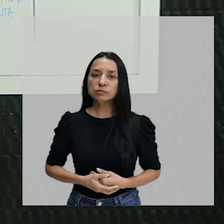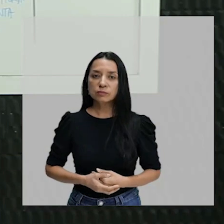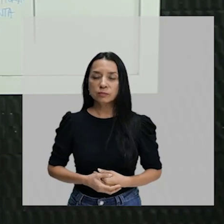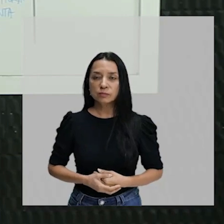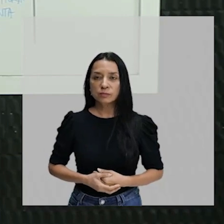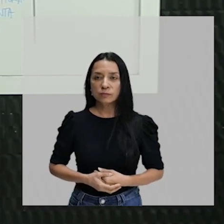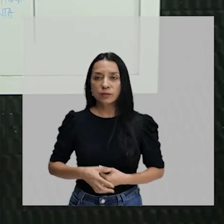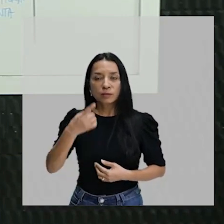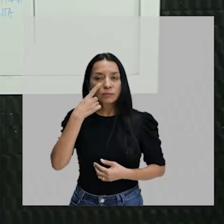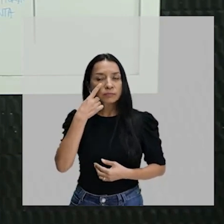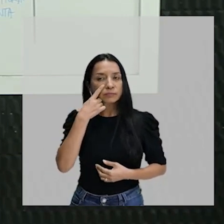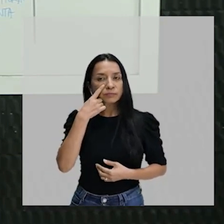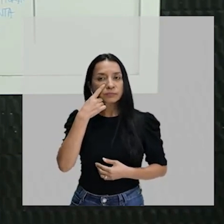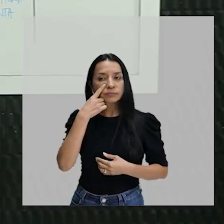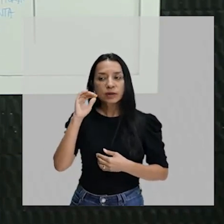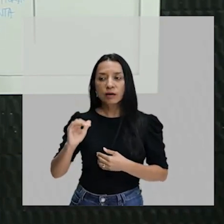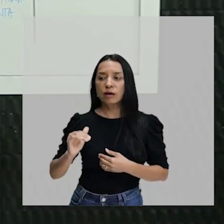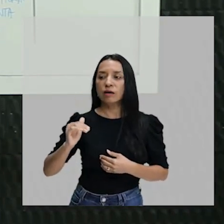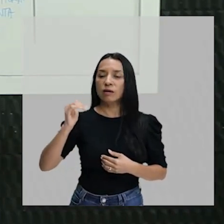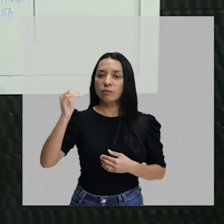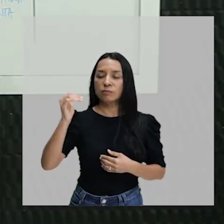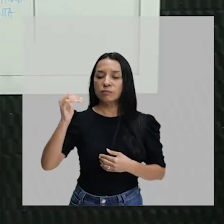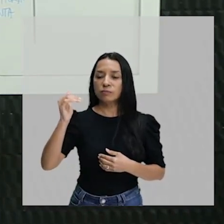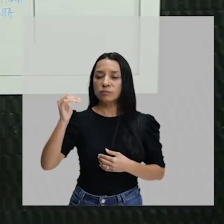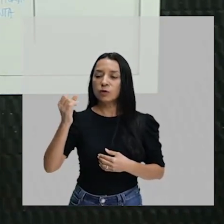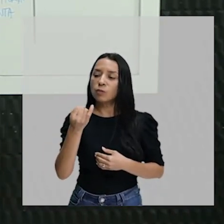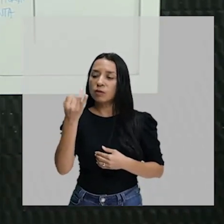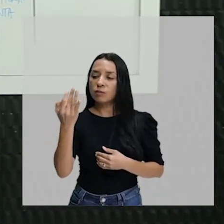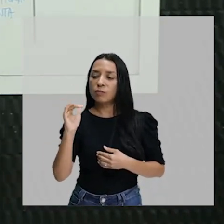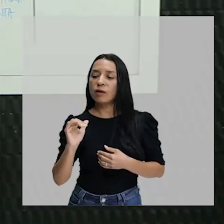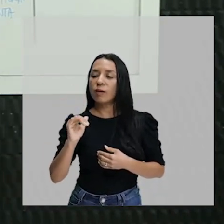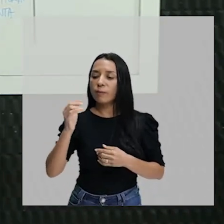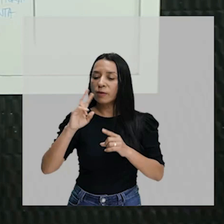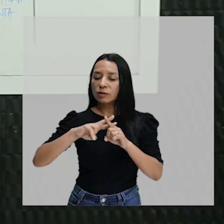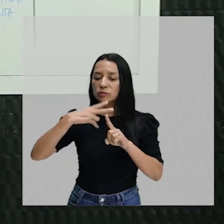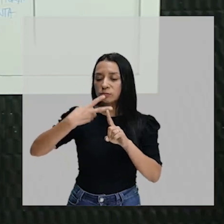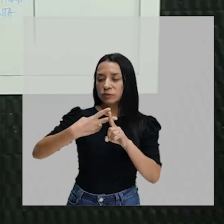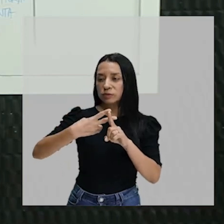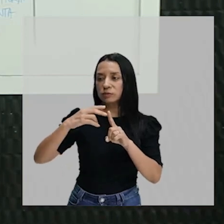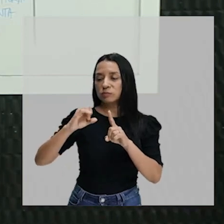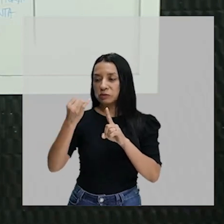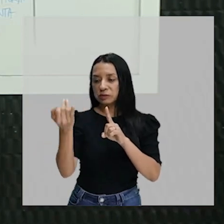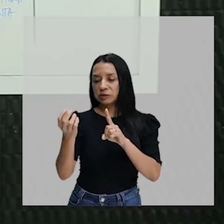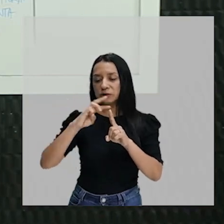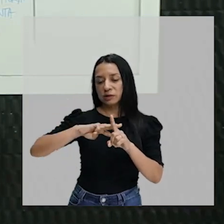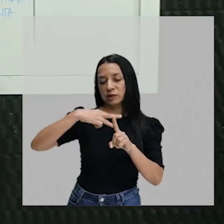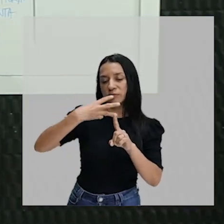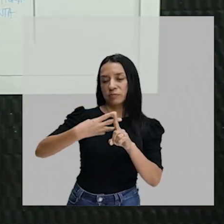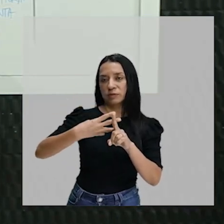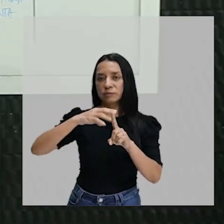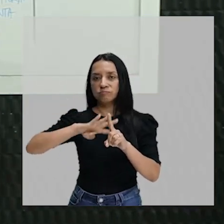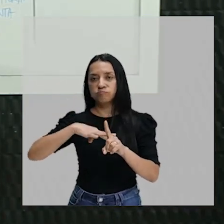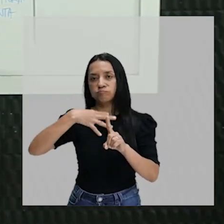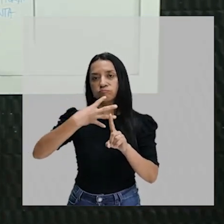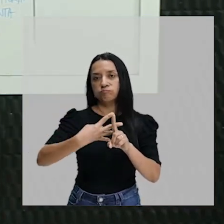só turminha aumentando uma ou seja tu duplica uma grandeza do triplica uma grandeza outro